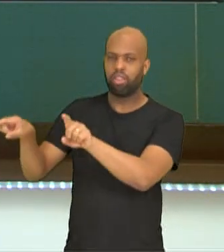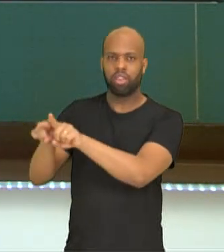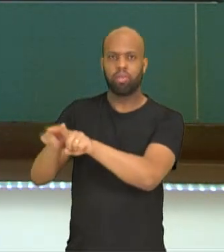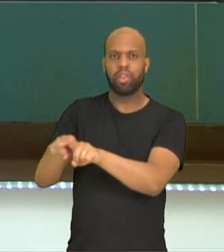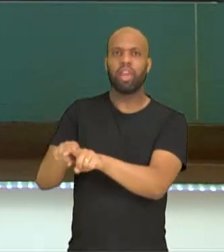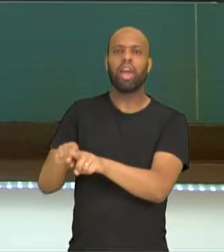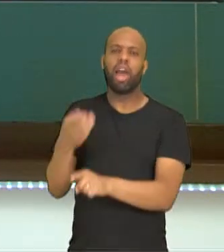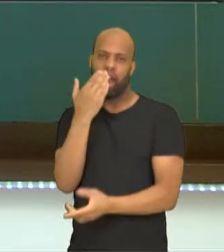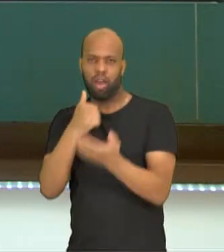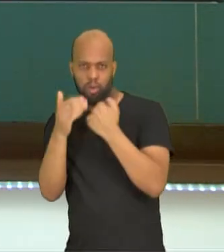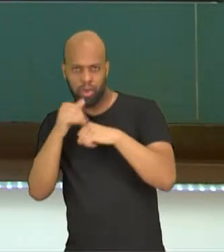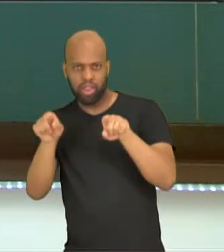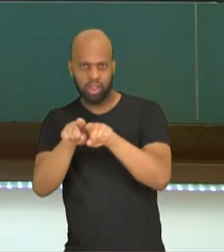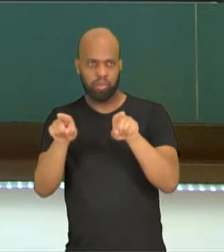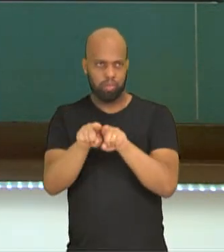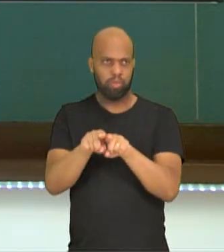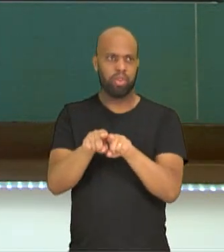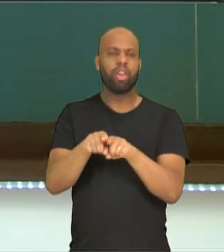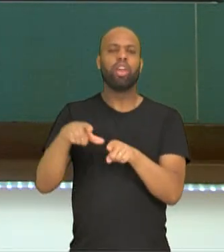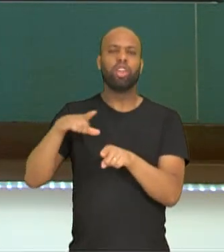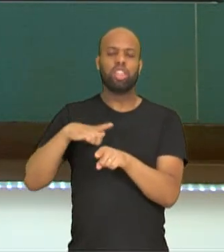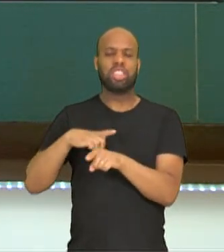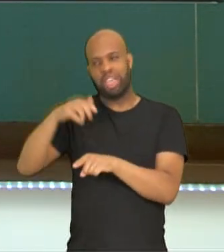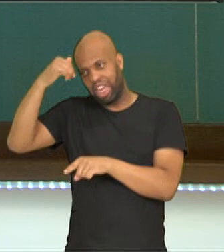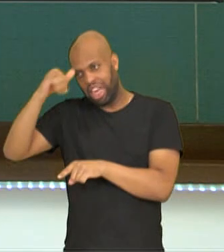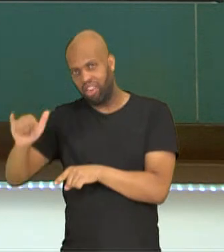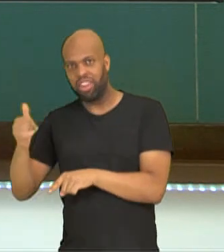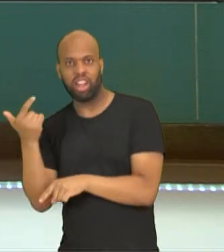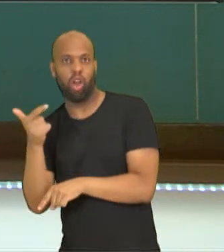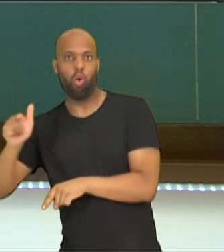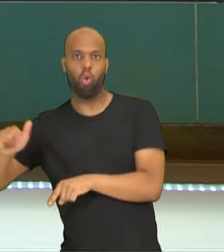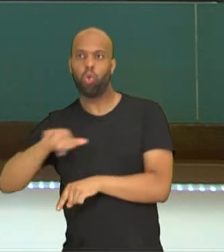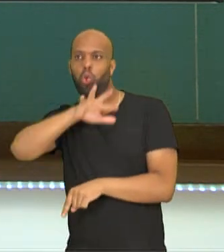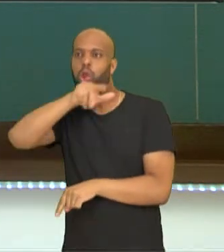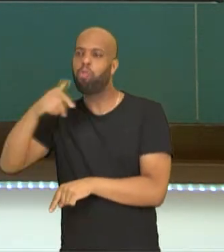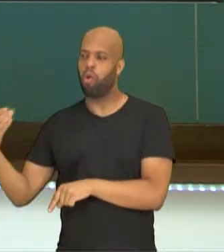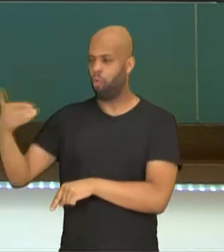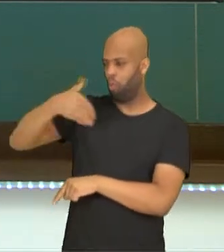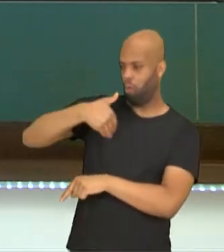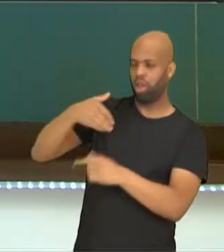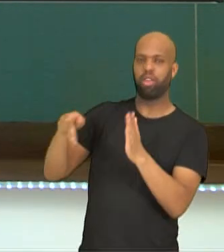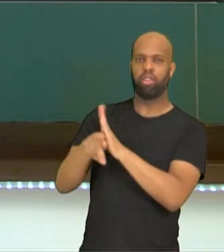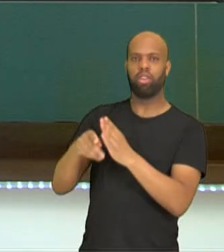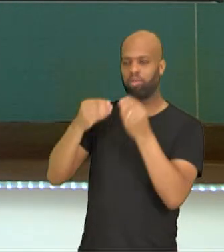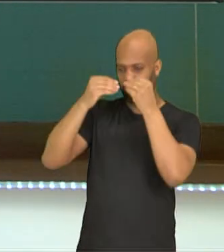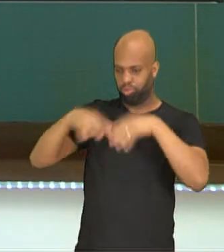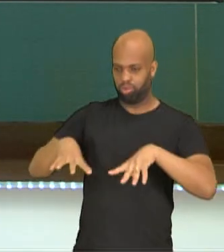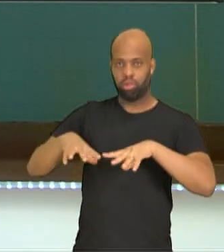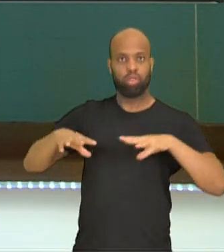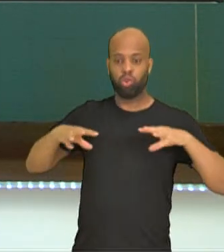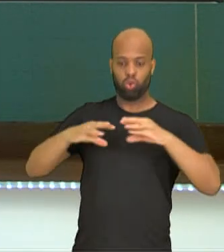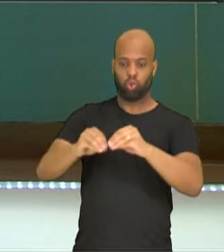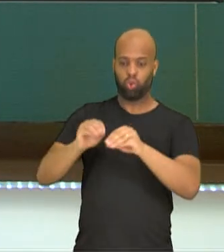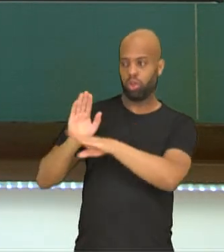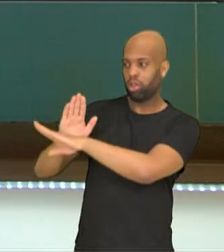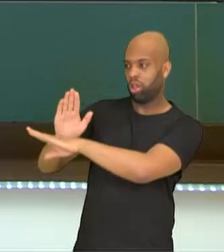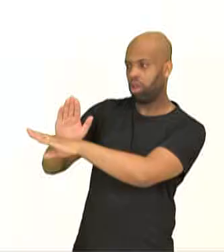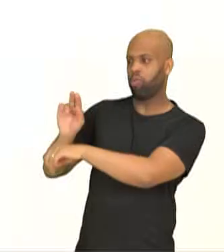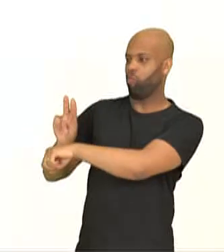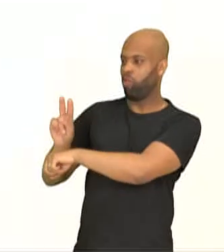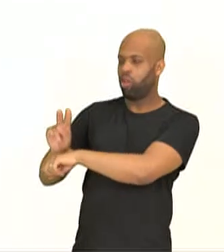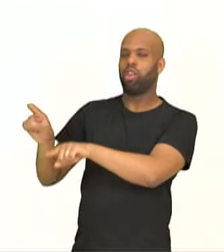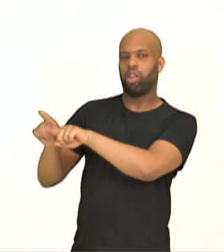dessas comunidades de animais invasores, era tudo um caráter muito coletivo, todos se ajudando. E esses membros